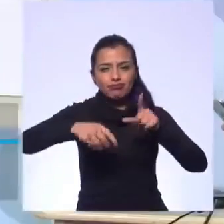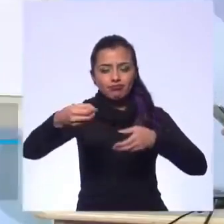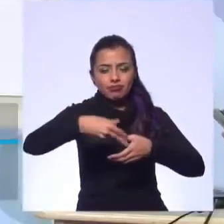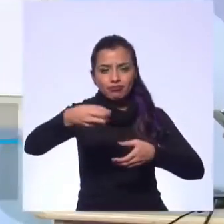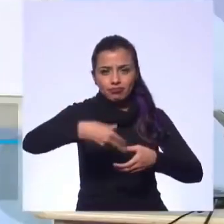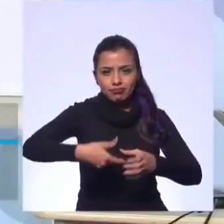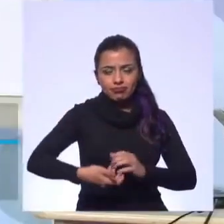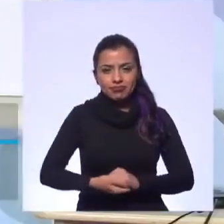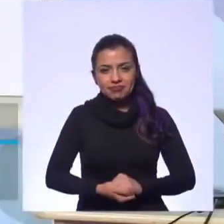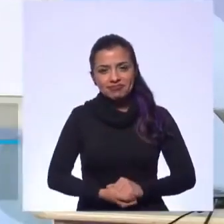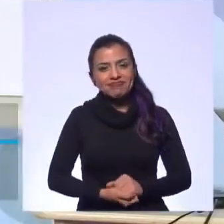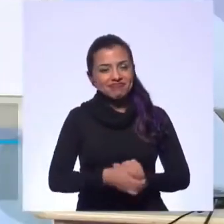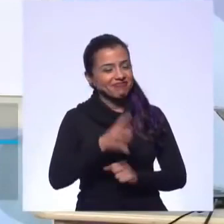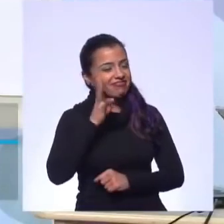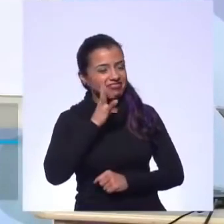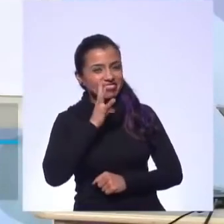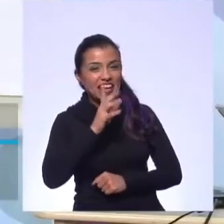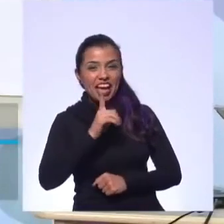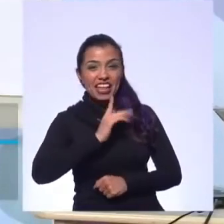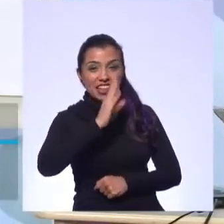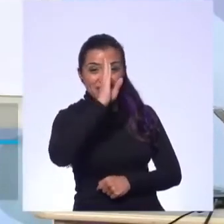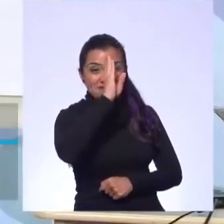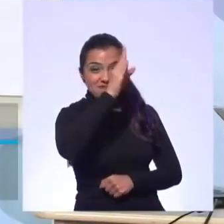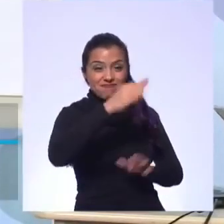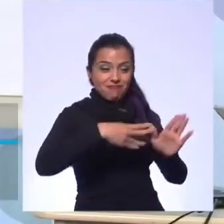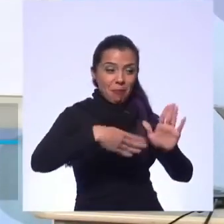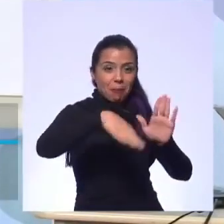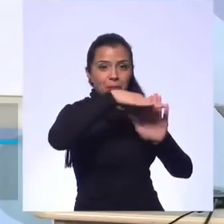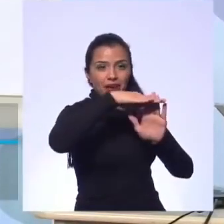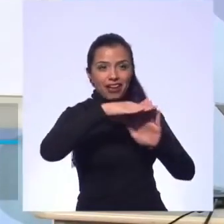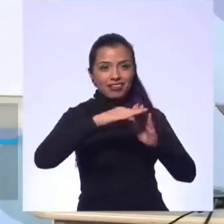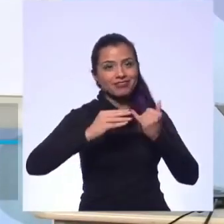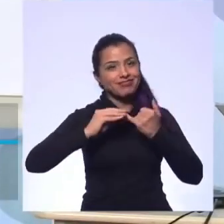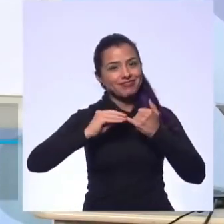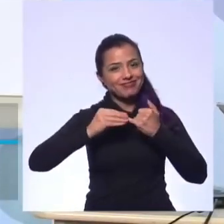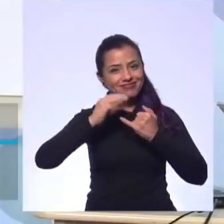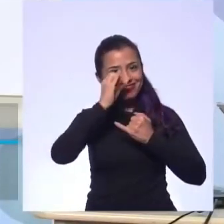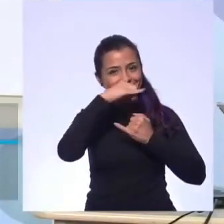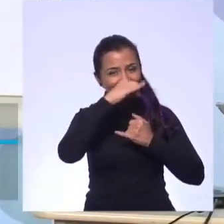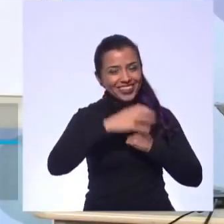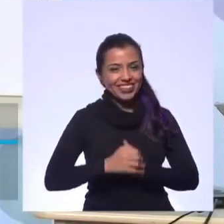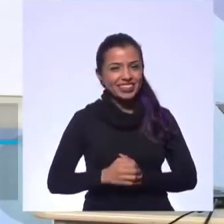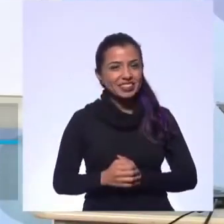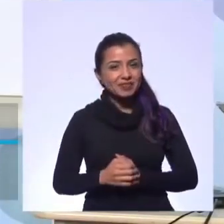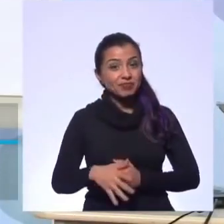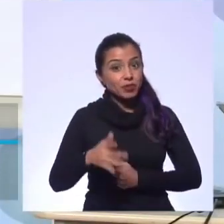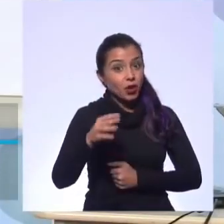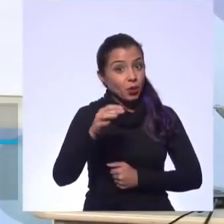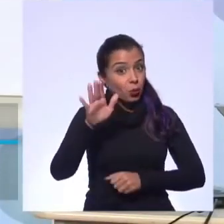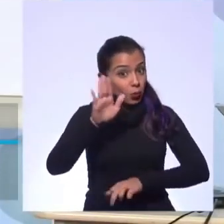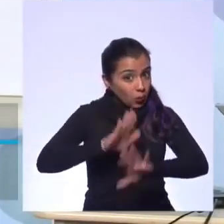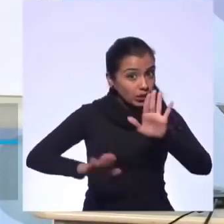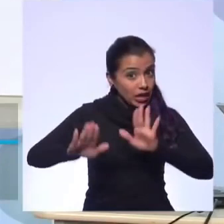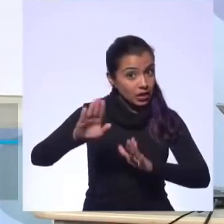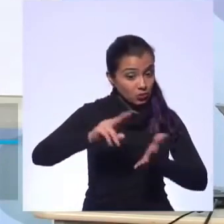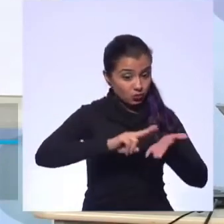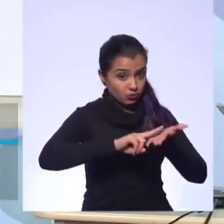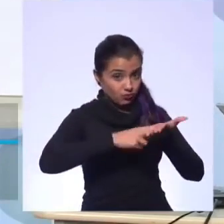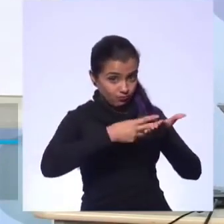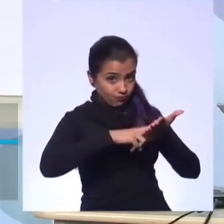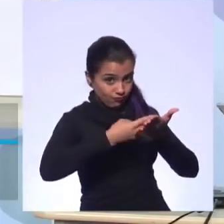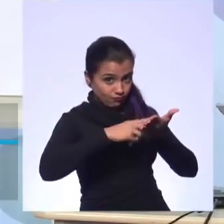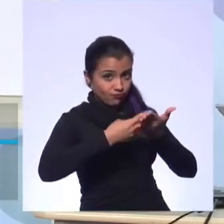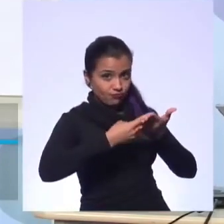só. Então a gente teve um campeão aí, né, feijoada, né? Lembrando para tomar muito cuidado com o tradutor, tá? Porque não